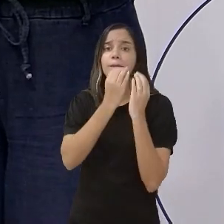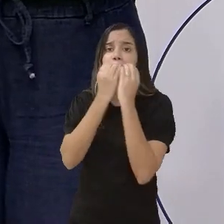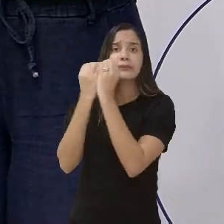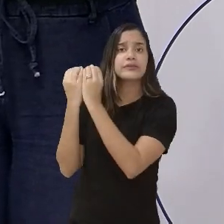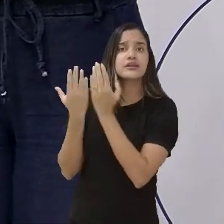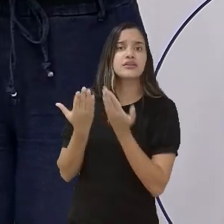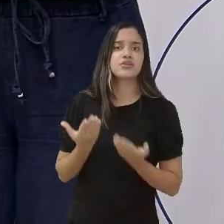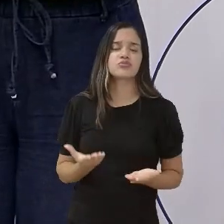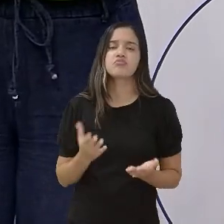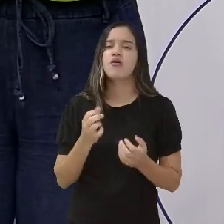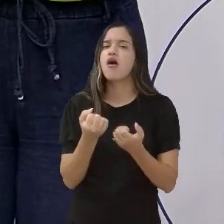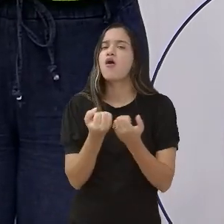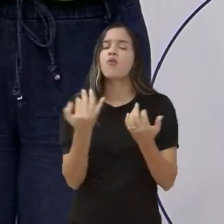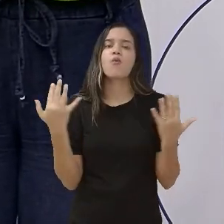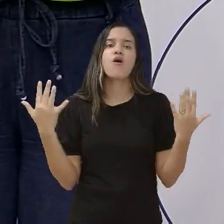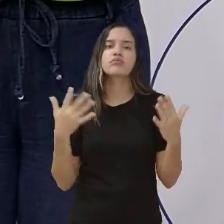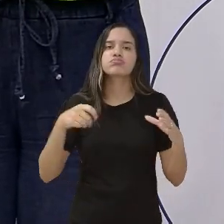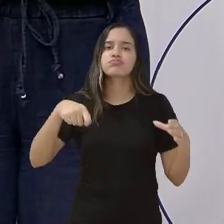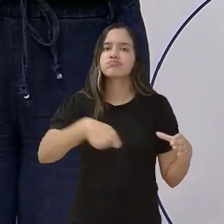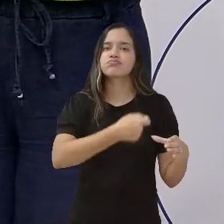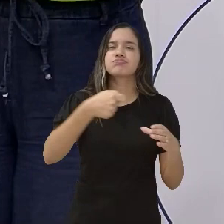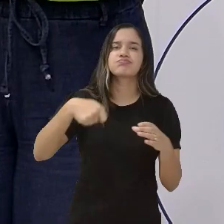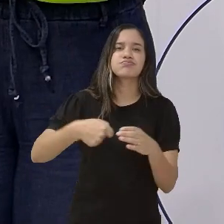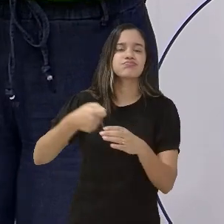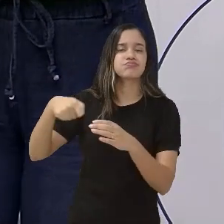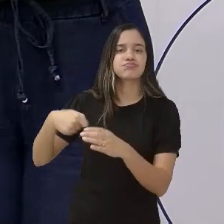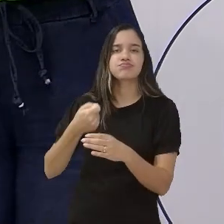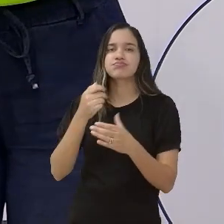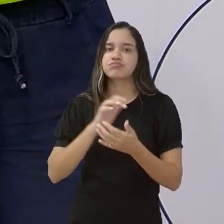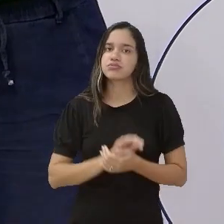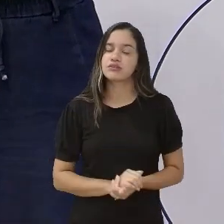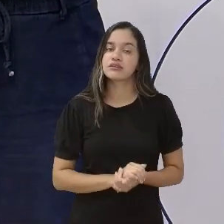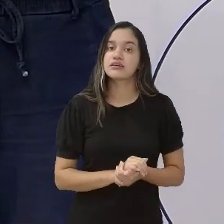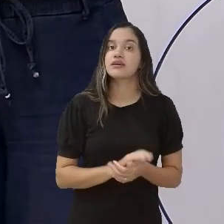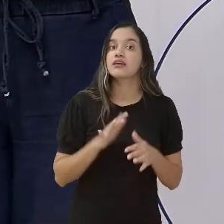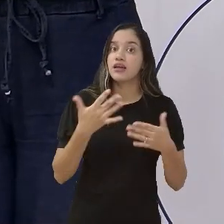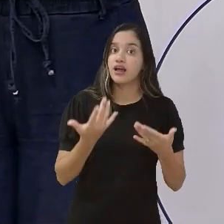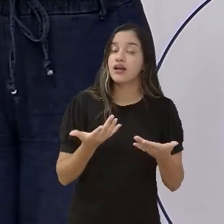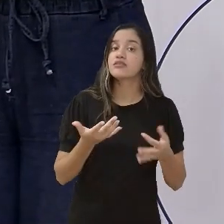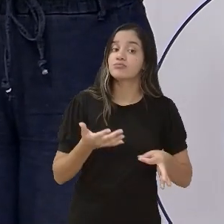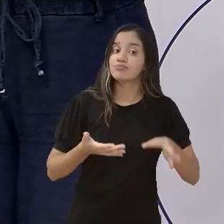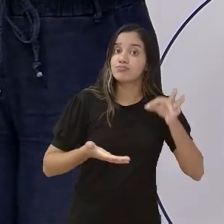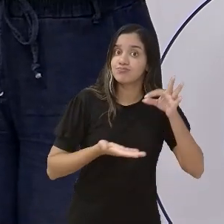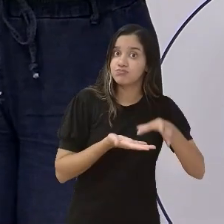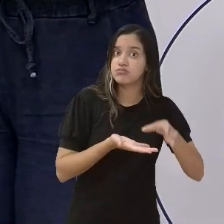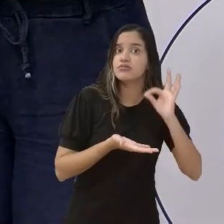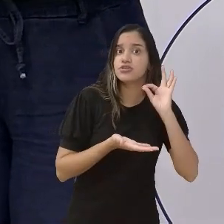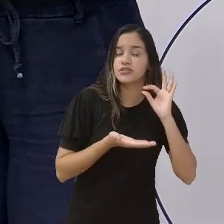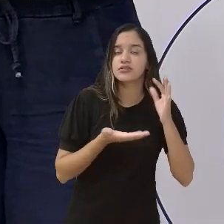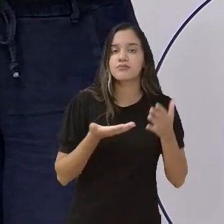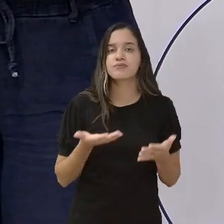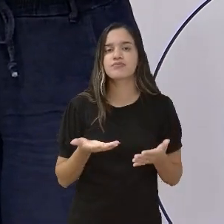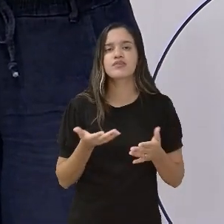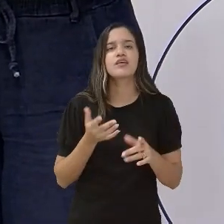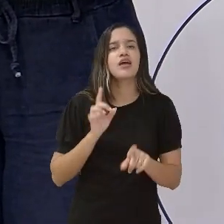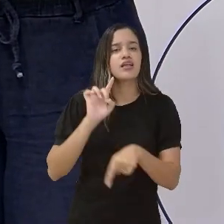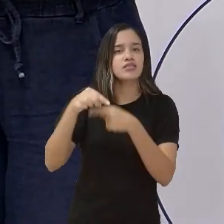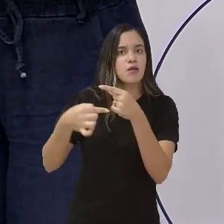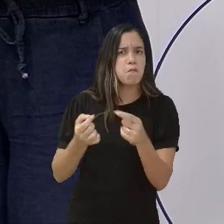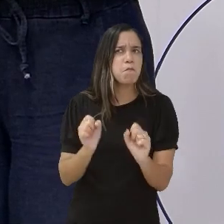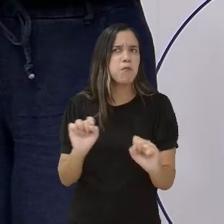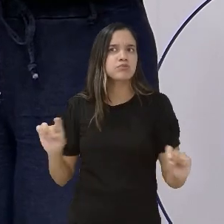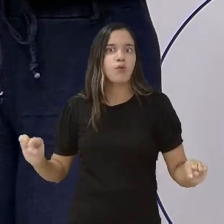manguzá. Certo. Quantas colheres do milho de manguzá cabem naquela xícara? Ah, professor, pode virar até uma